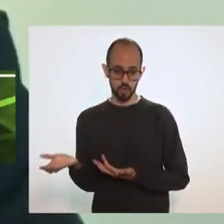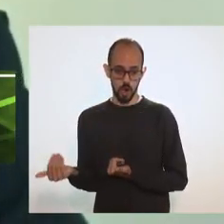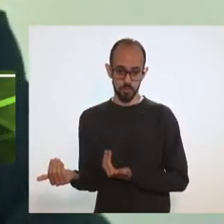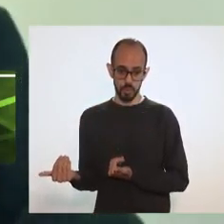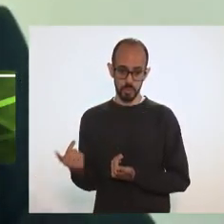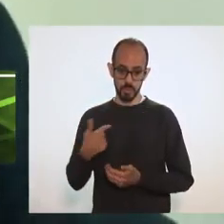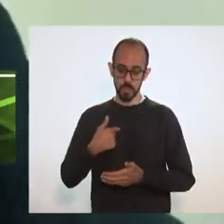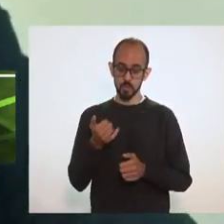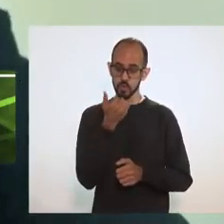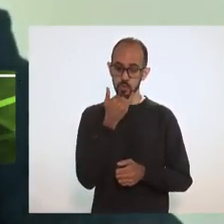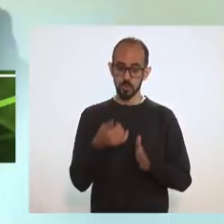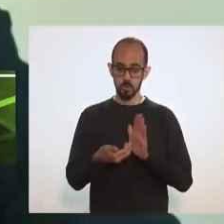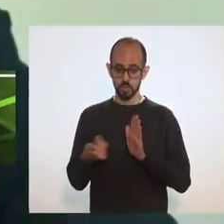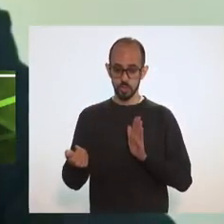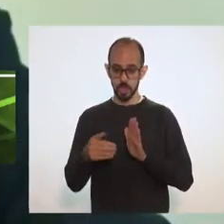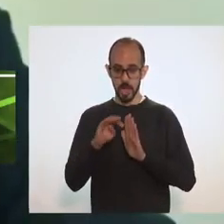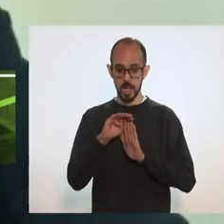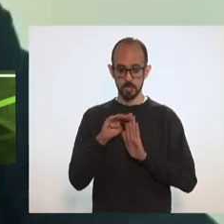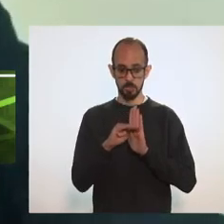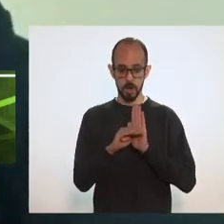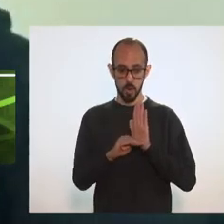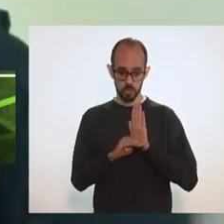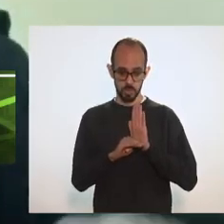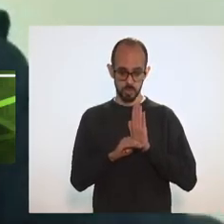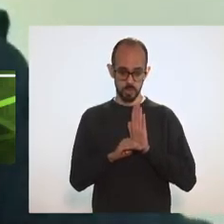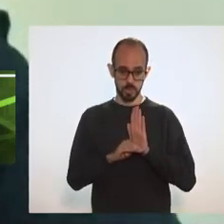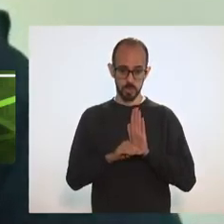Lei 1639, de 2019, autoria da deputada